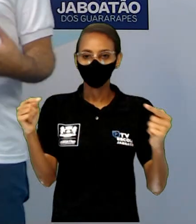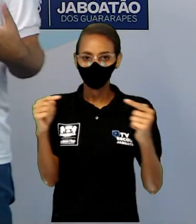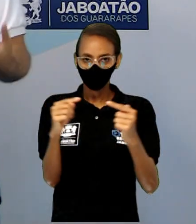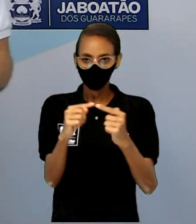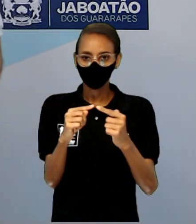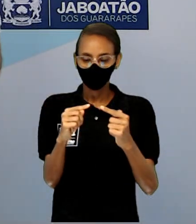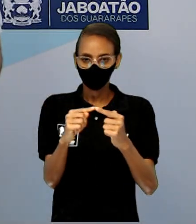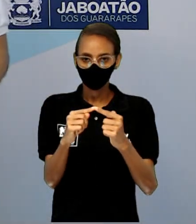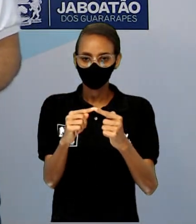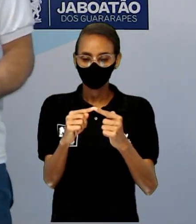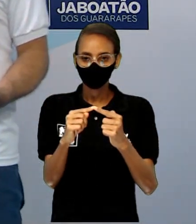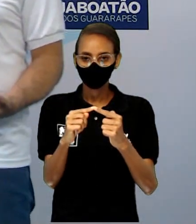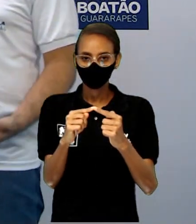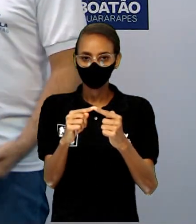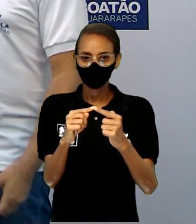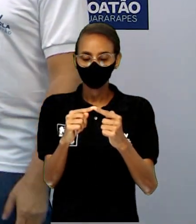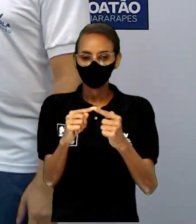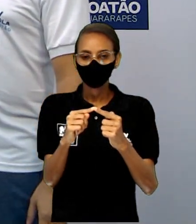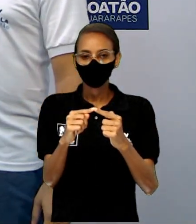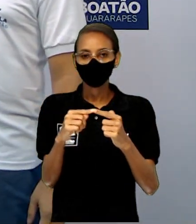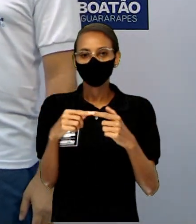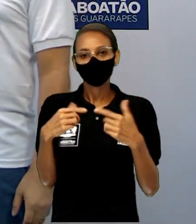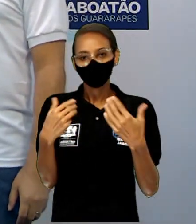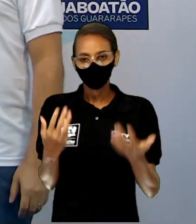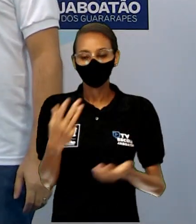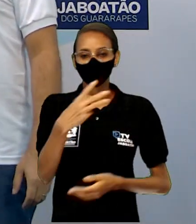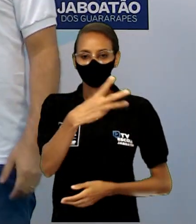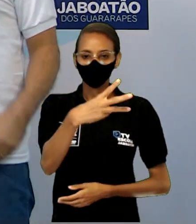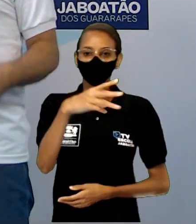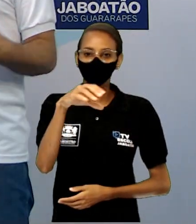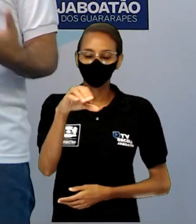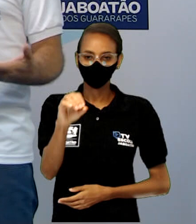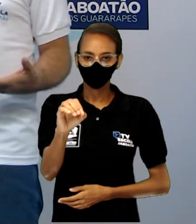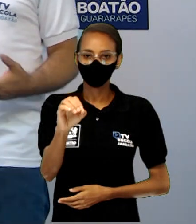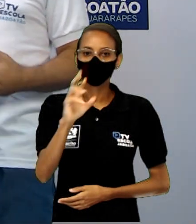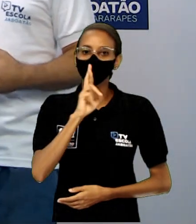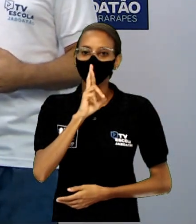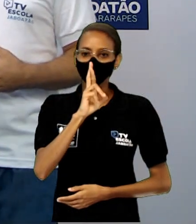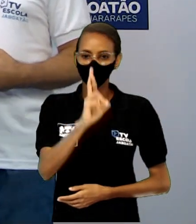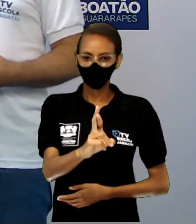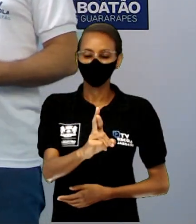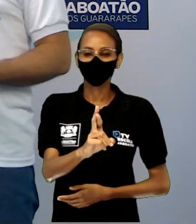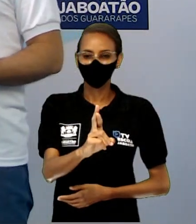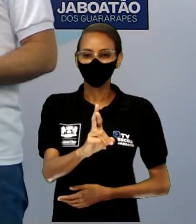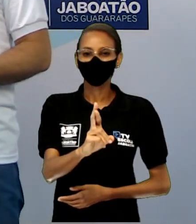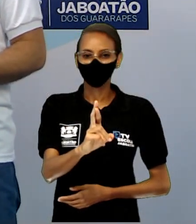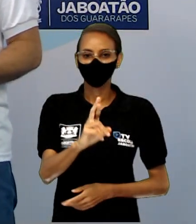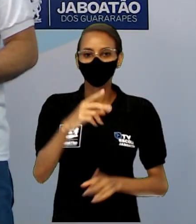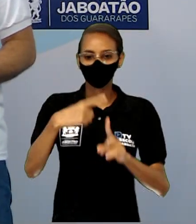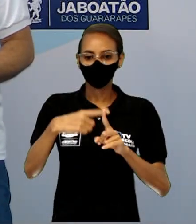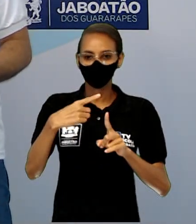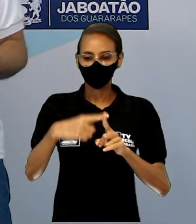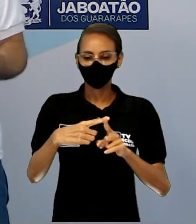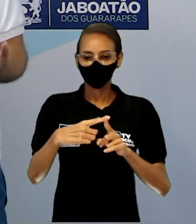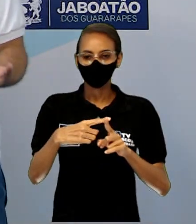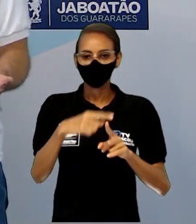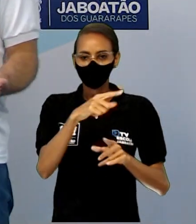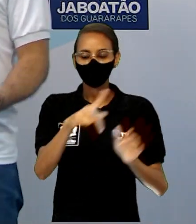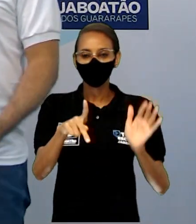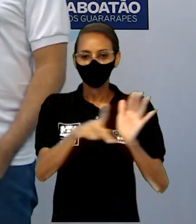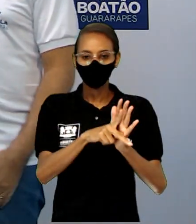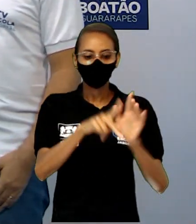saber quem é o valor de C, que é o termo independente, não depende de X, que no caso aqui é 870,